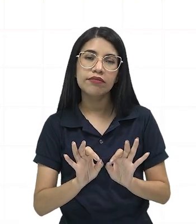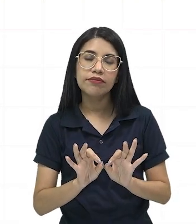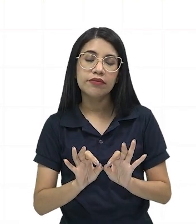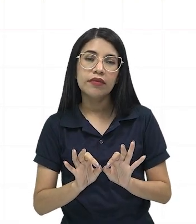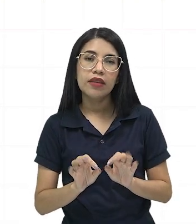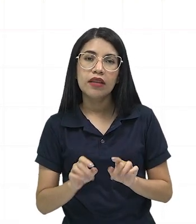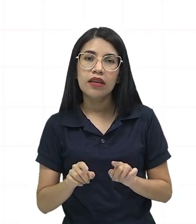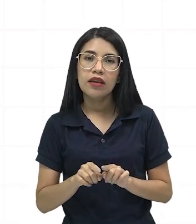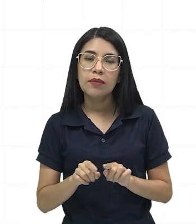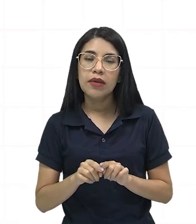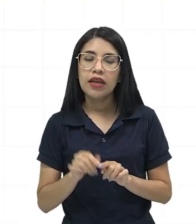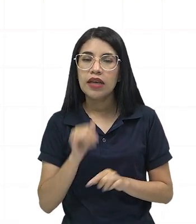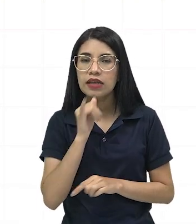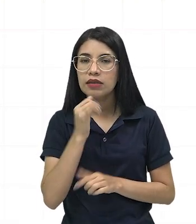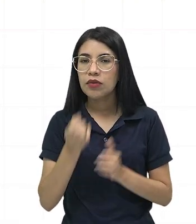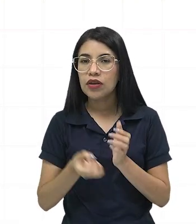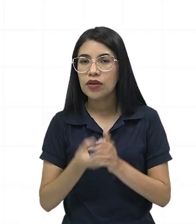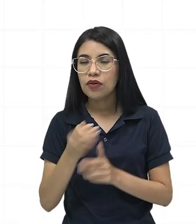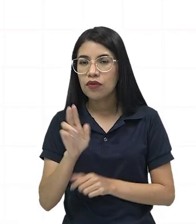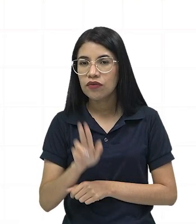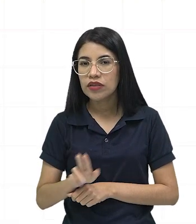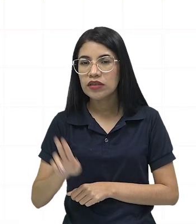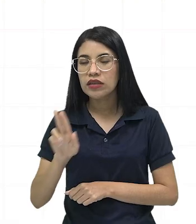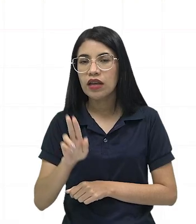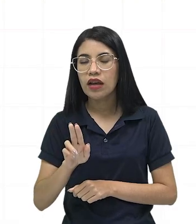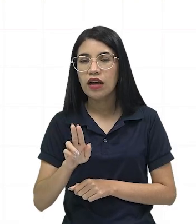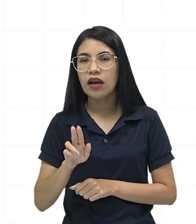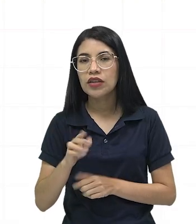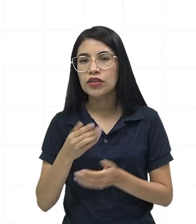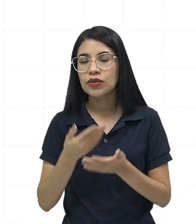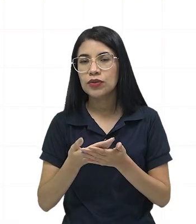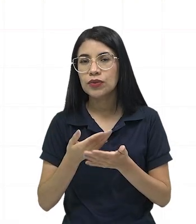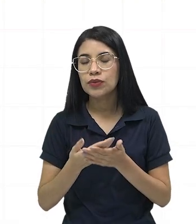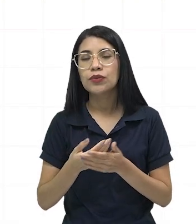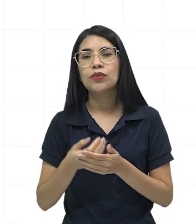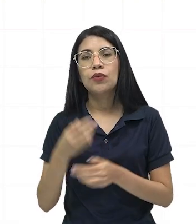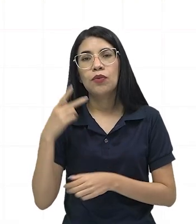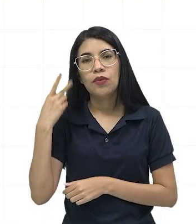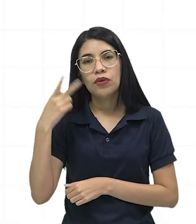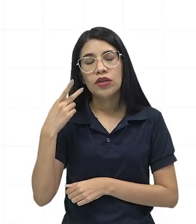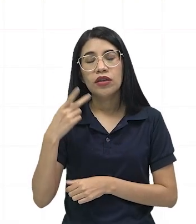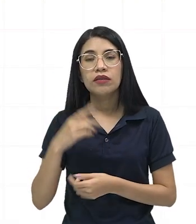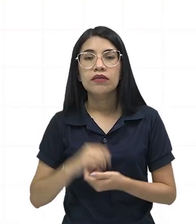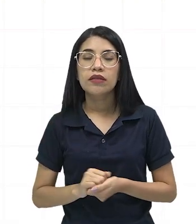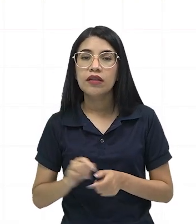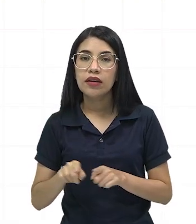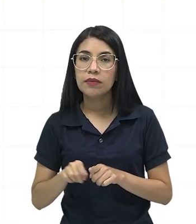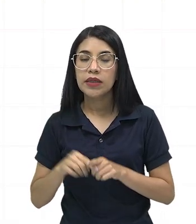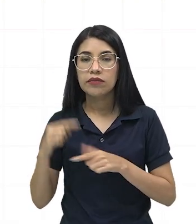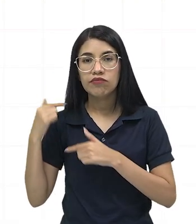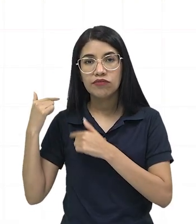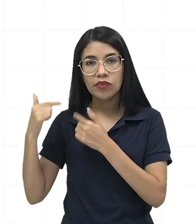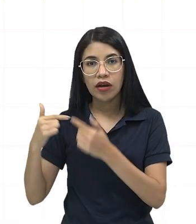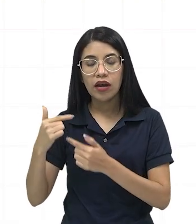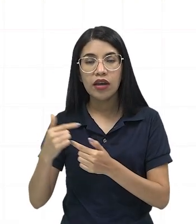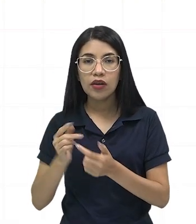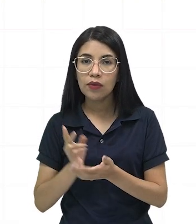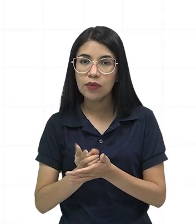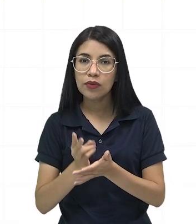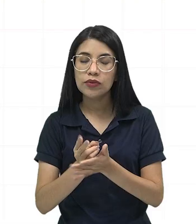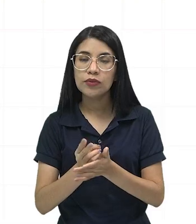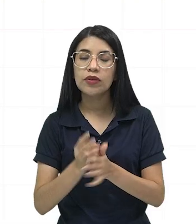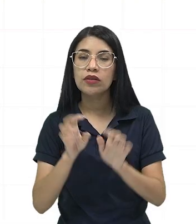questão de faculdade, de estudos, de política, então é justamente essa herança que fica, ou seja,